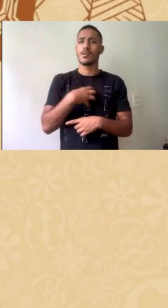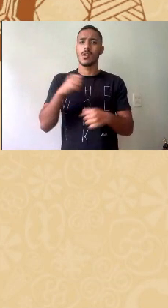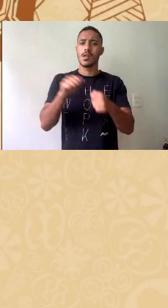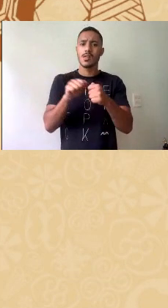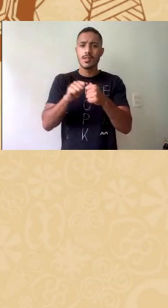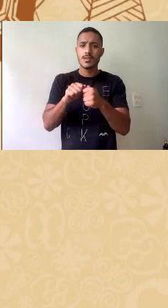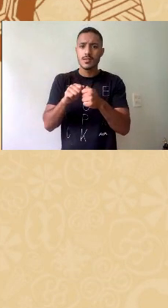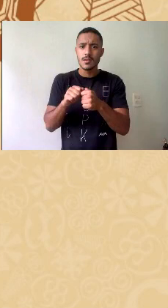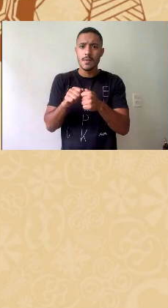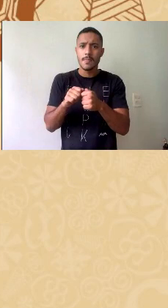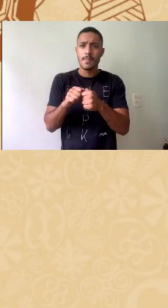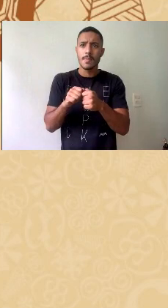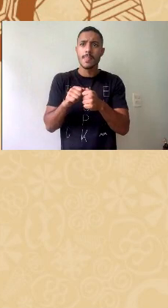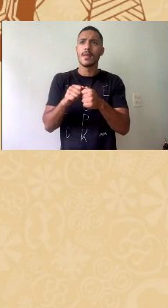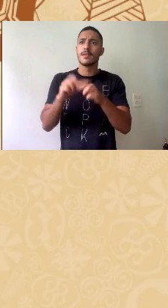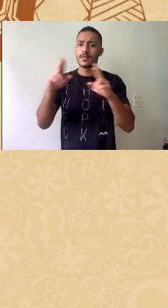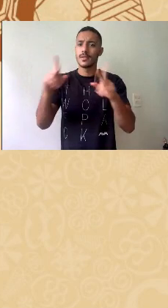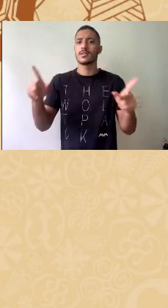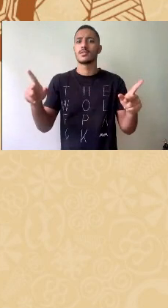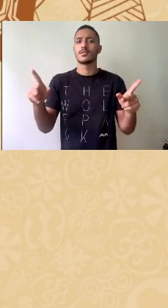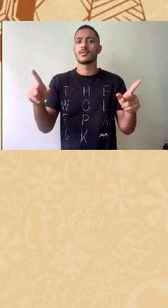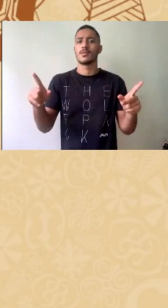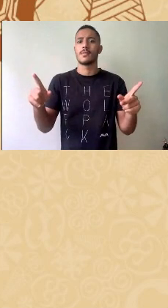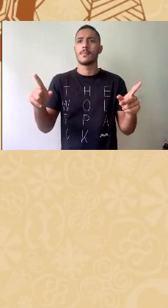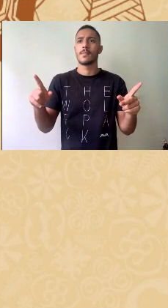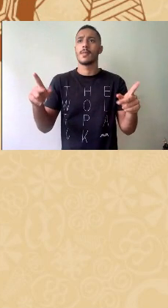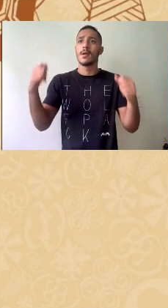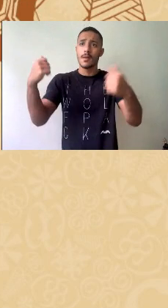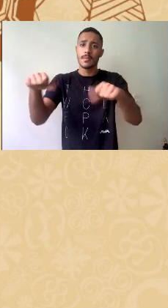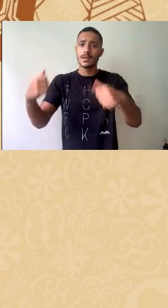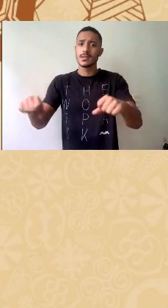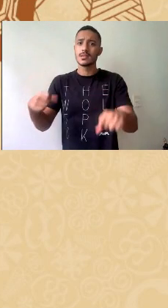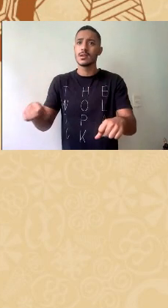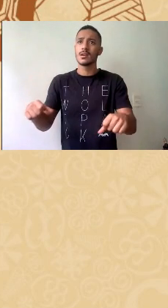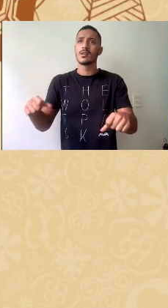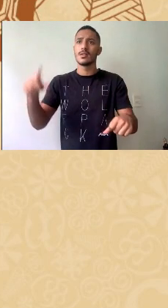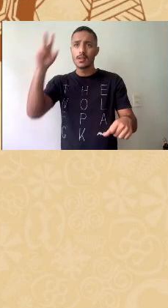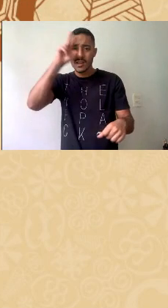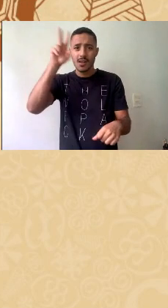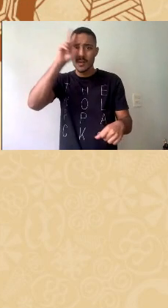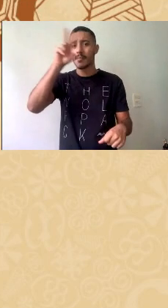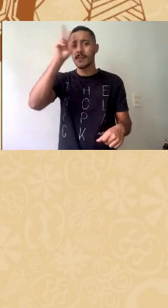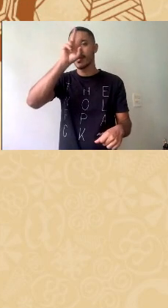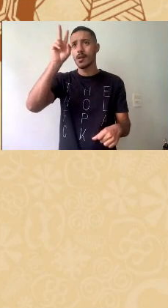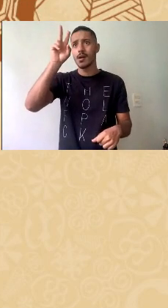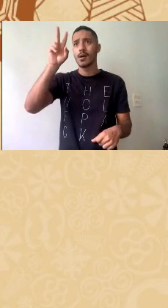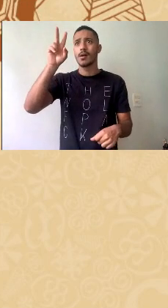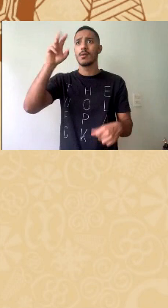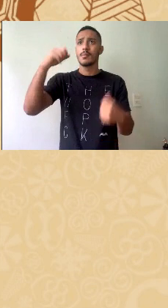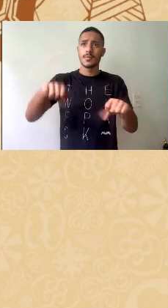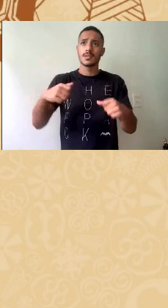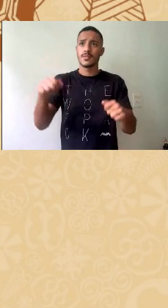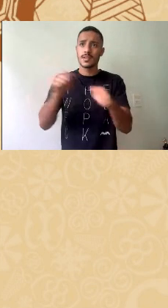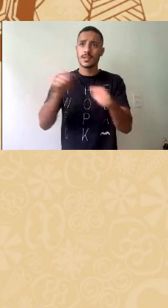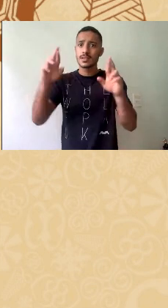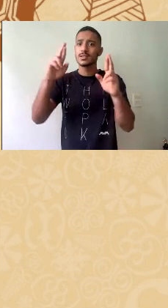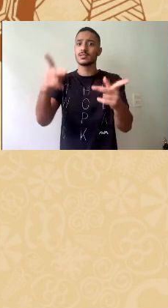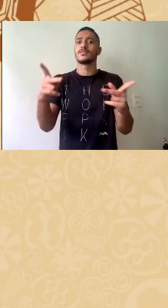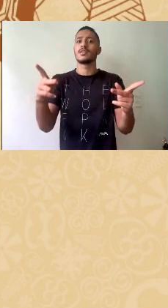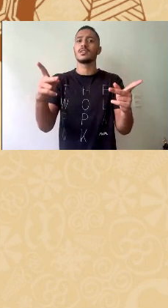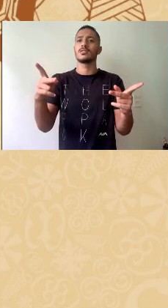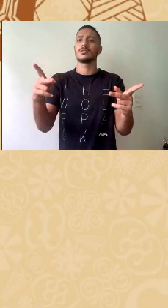E aí, por isso, a referência é importante. É preciso fazer diferente. A forma com que a gente está fazendo não está